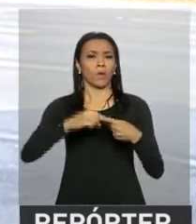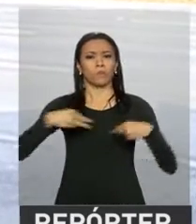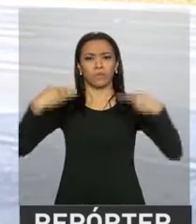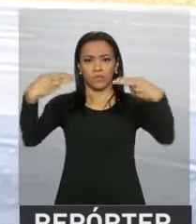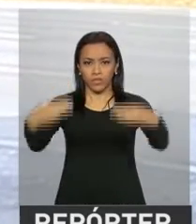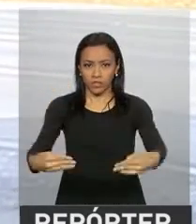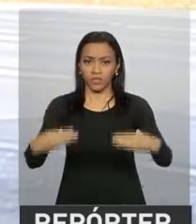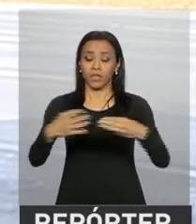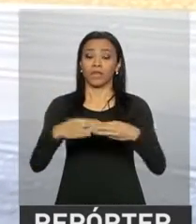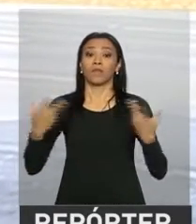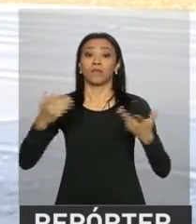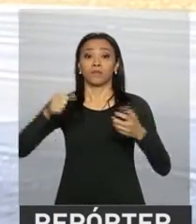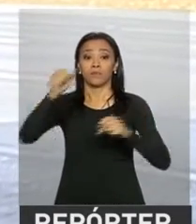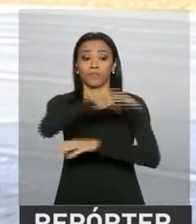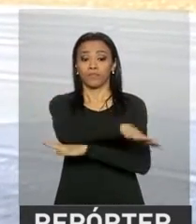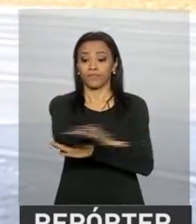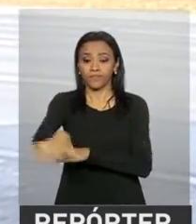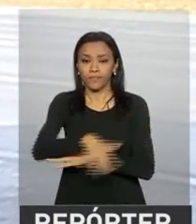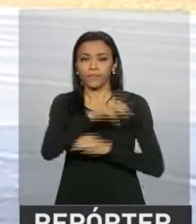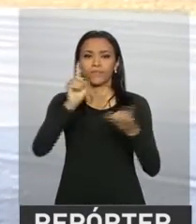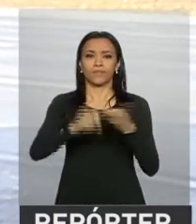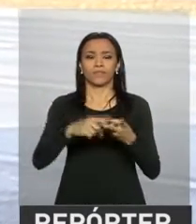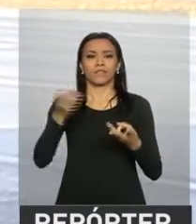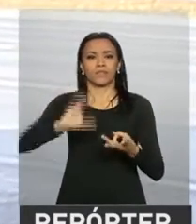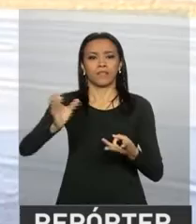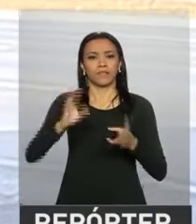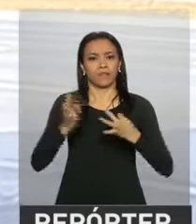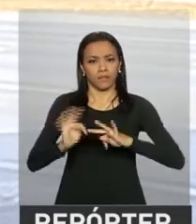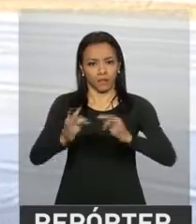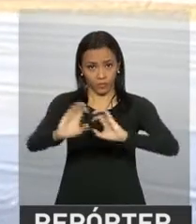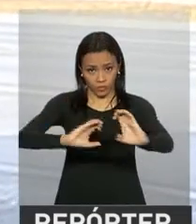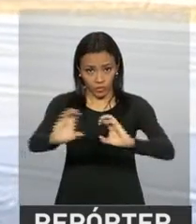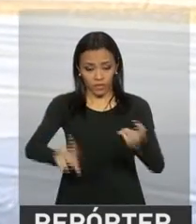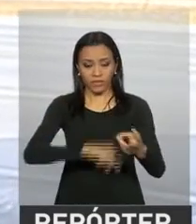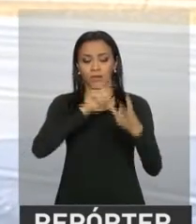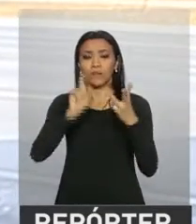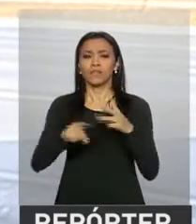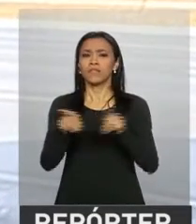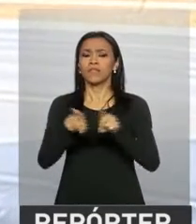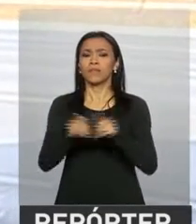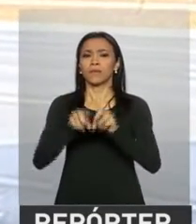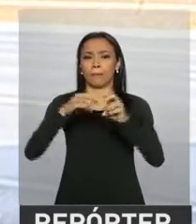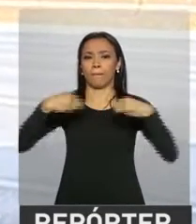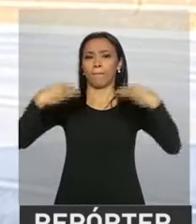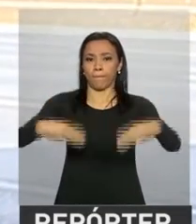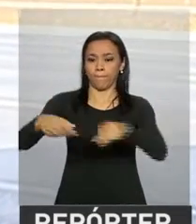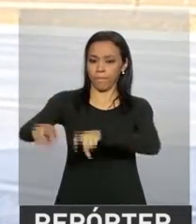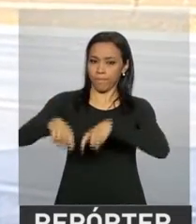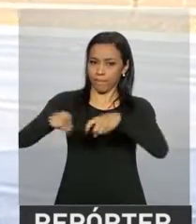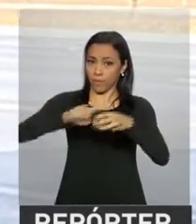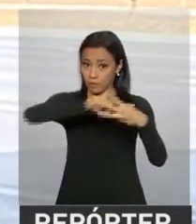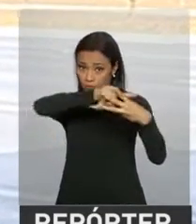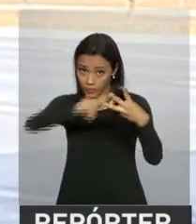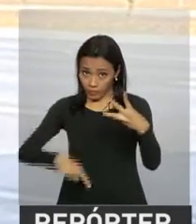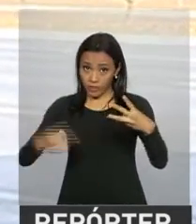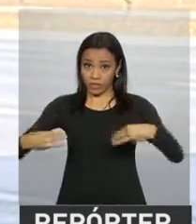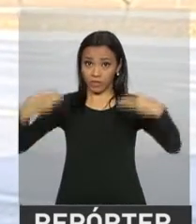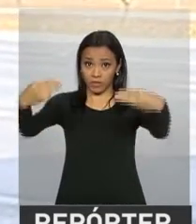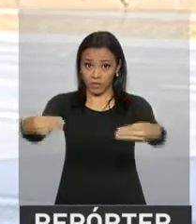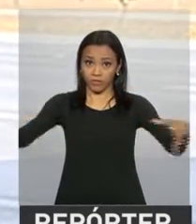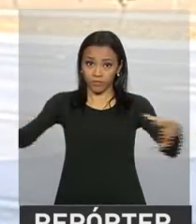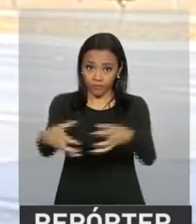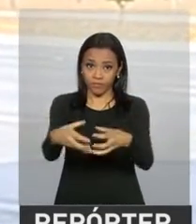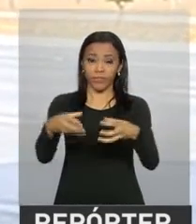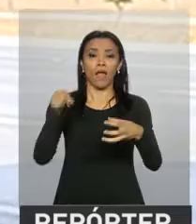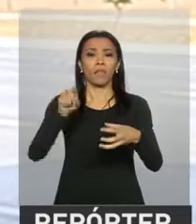Ambiente, Cidades, Ciência, Tecnologia, Inovação e Comunicação e do Ministério da Agricultura, Abastecimento e Pecuária. Esta será